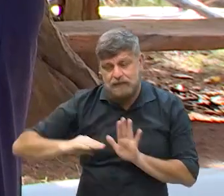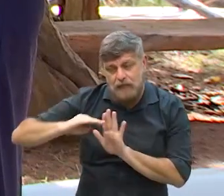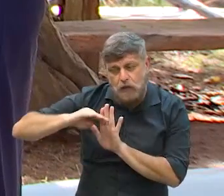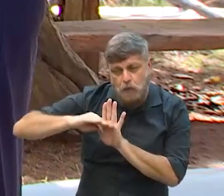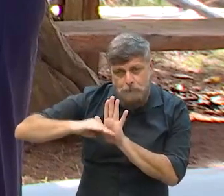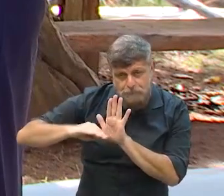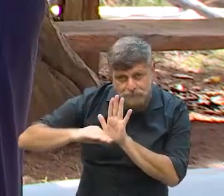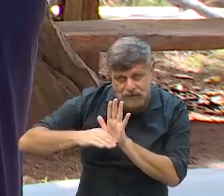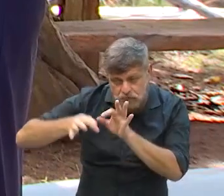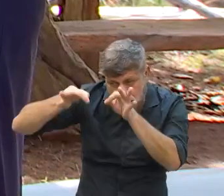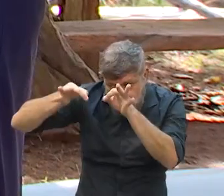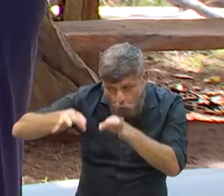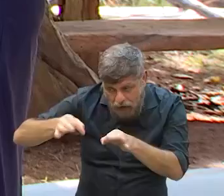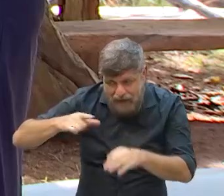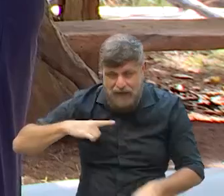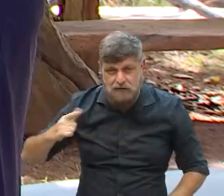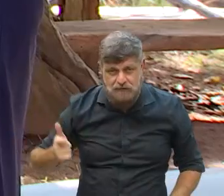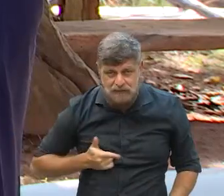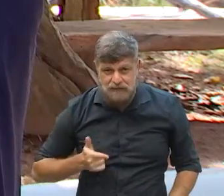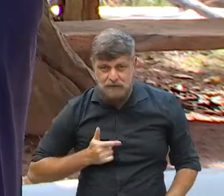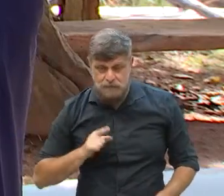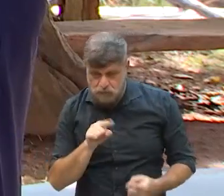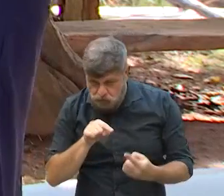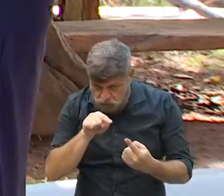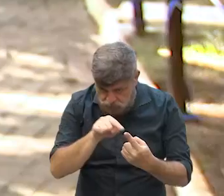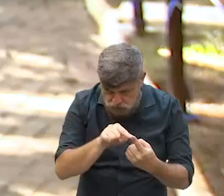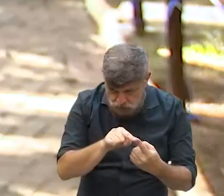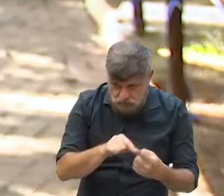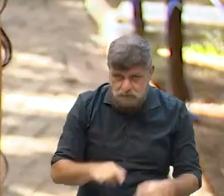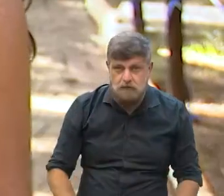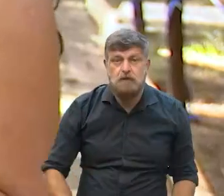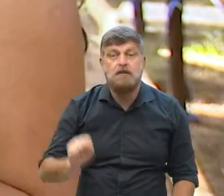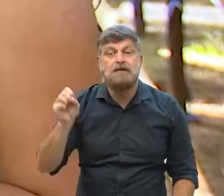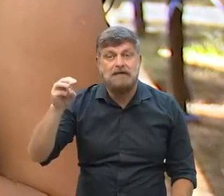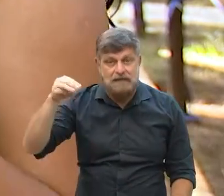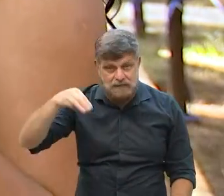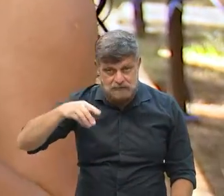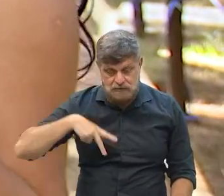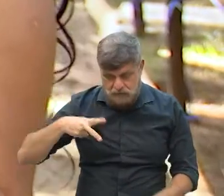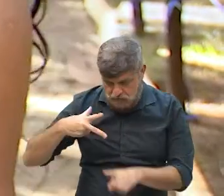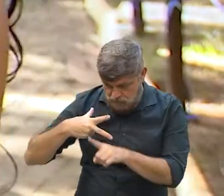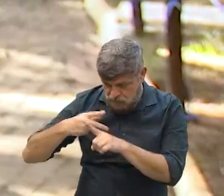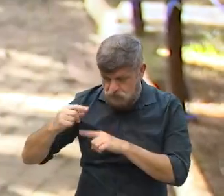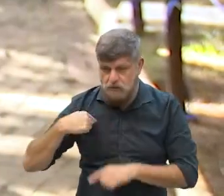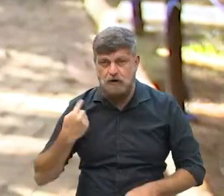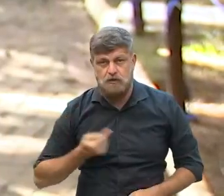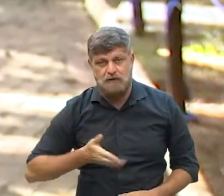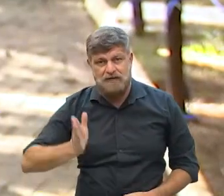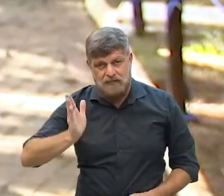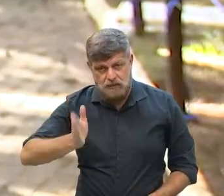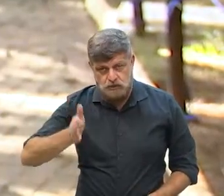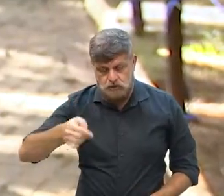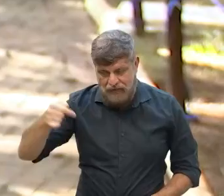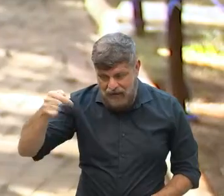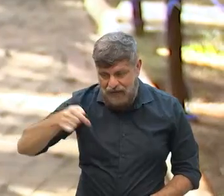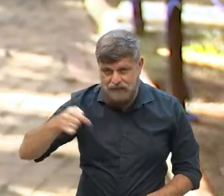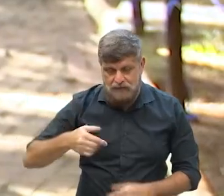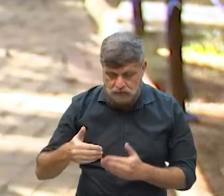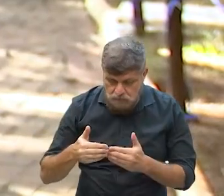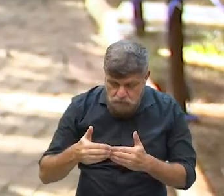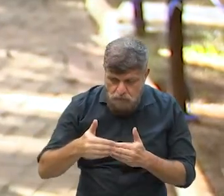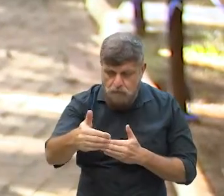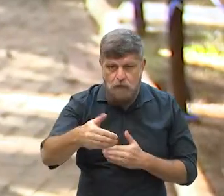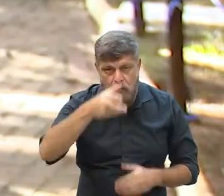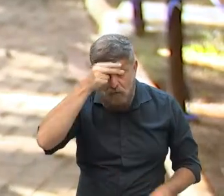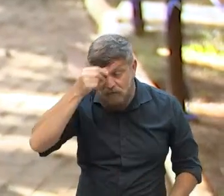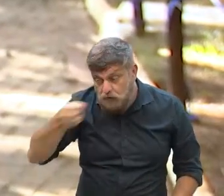municipal de arborização urbana? Existe alguma coisa nesse sentido? Sim, é uma conquista nossa também já, né, nesse novo momento agora,